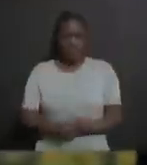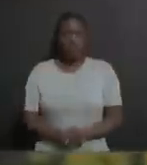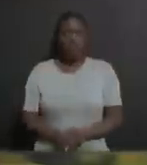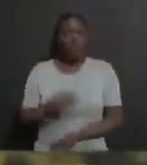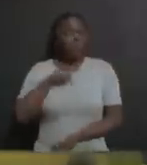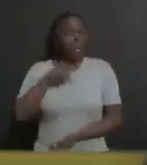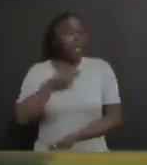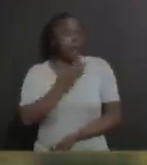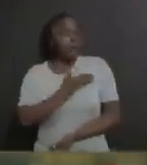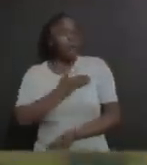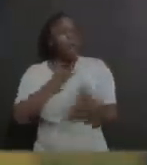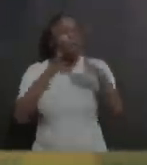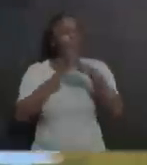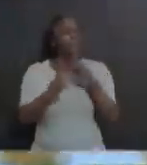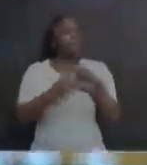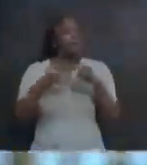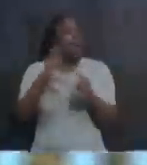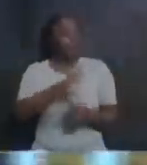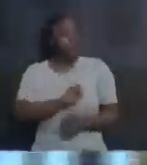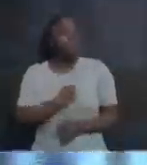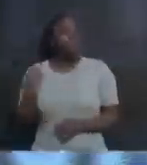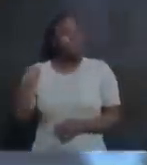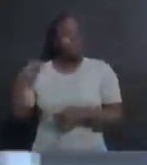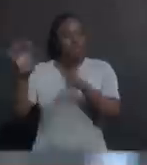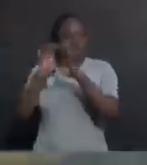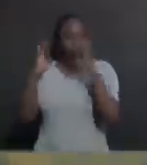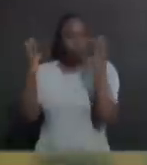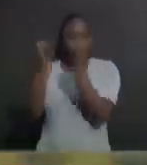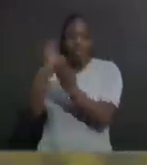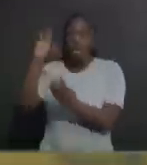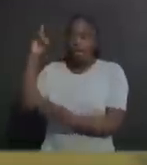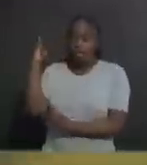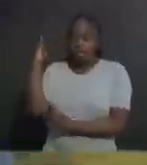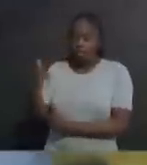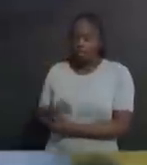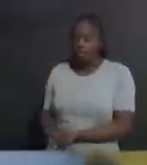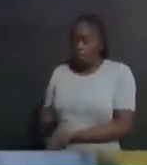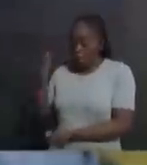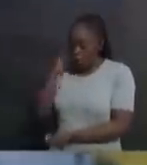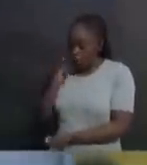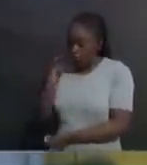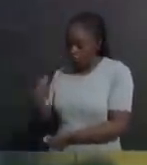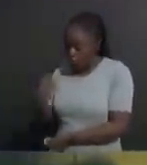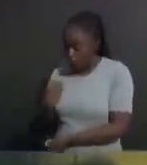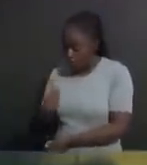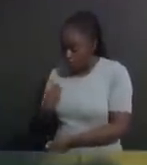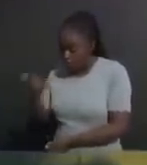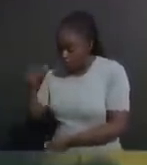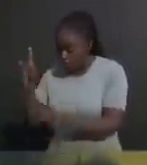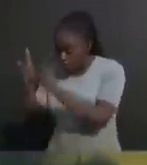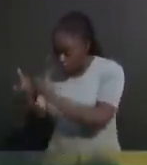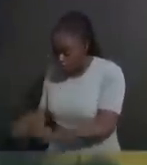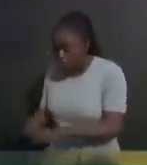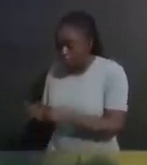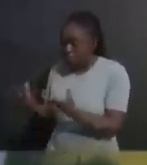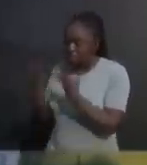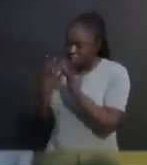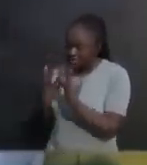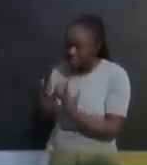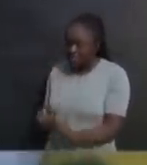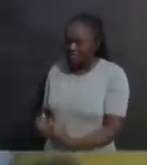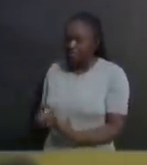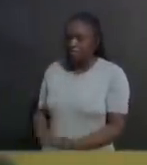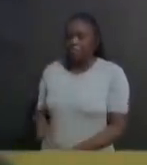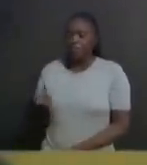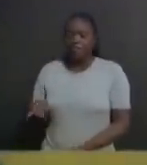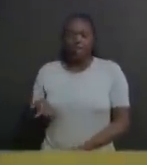que essa igreja que ama. E ele foi num congresso e Deus falou com ele, profetiza na vida desse outro irmão. Mas era uma palavra pesada. Ele não quis falar.